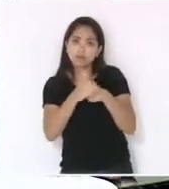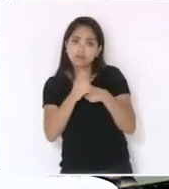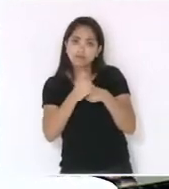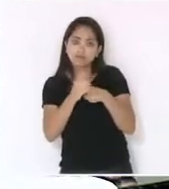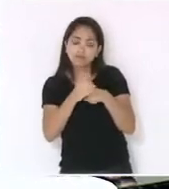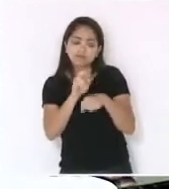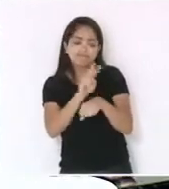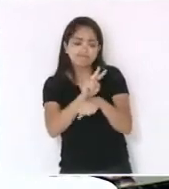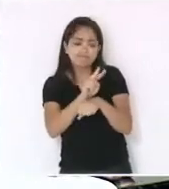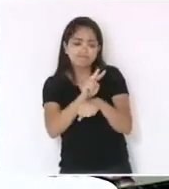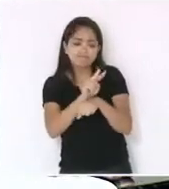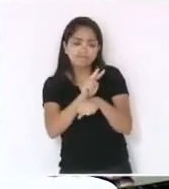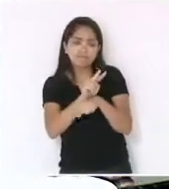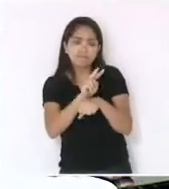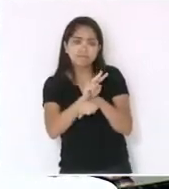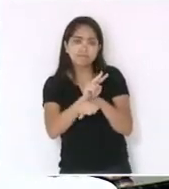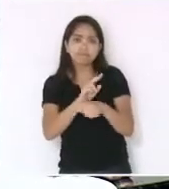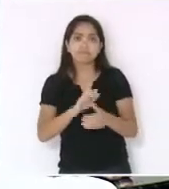dedicação.